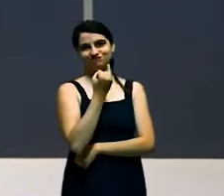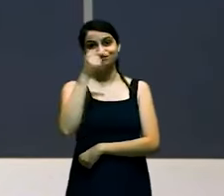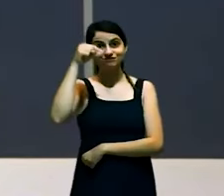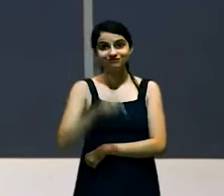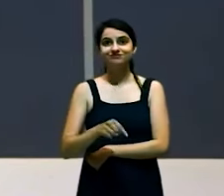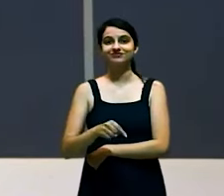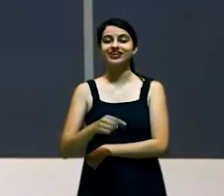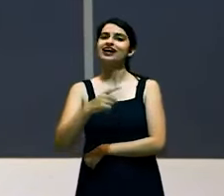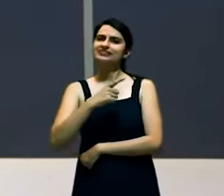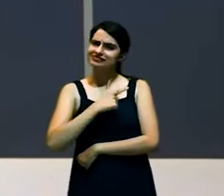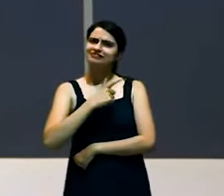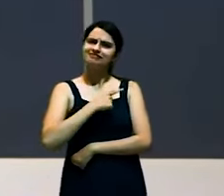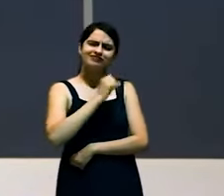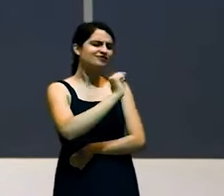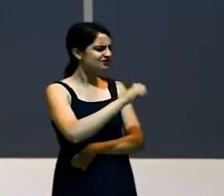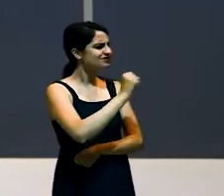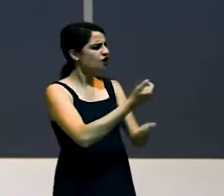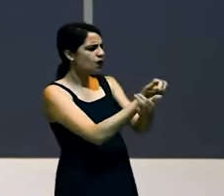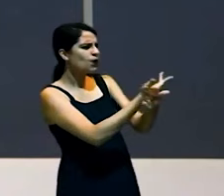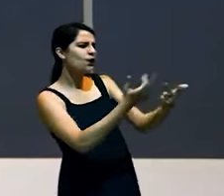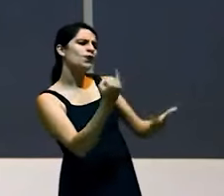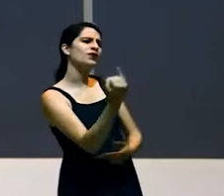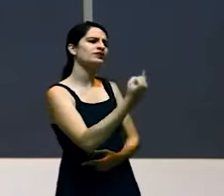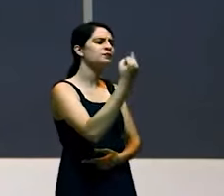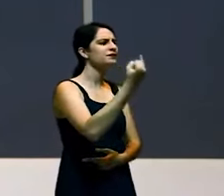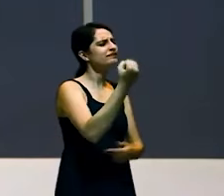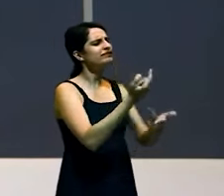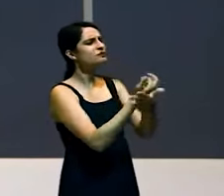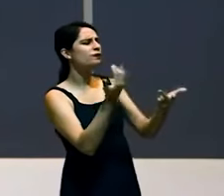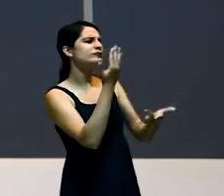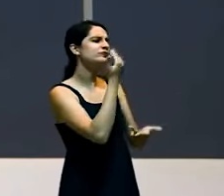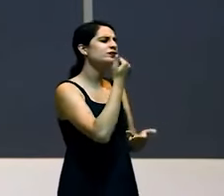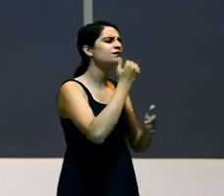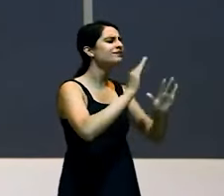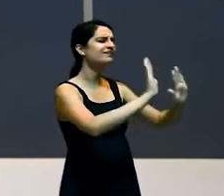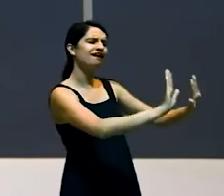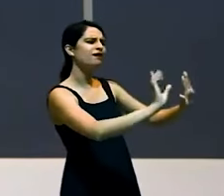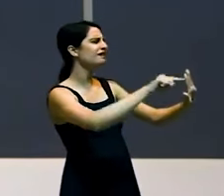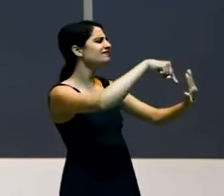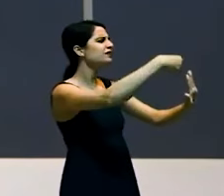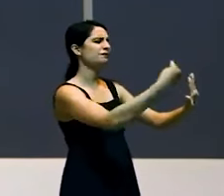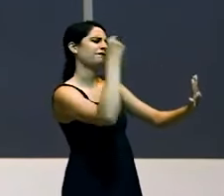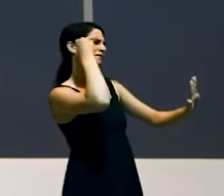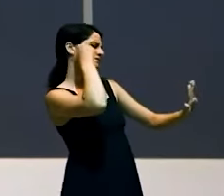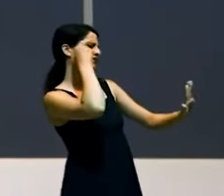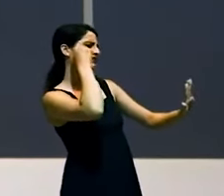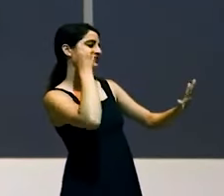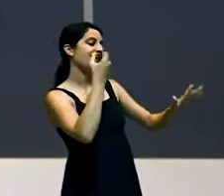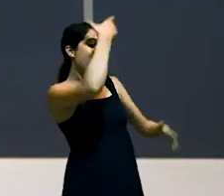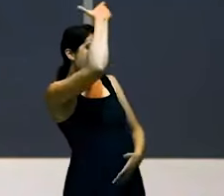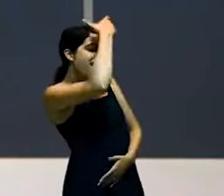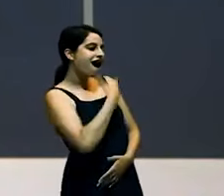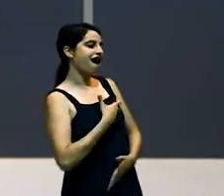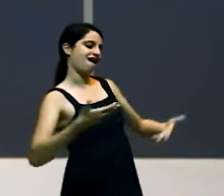Tem coisas importantes, você está preocupada com o que vai comer, com isso, com aquilo, daqui depois se resolve. Mas eu sou